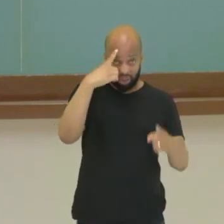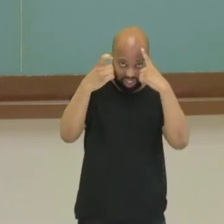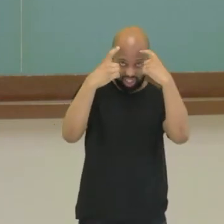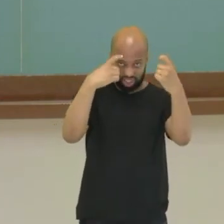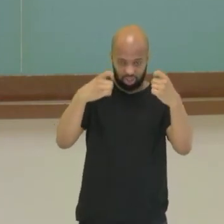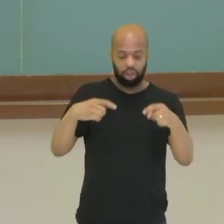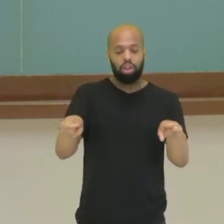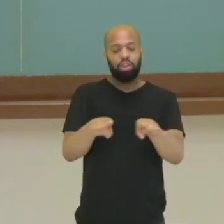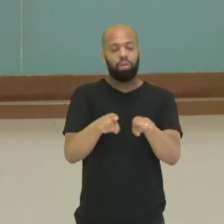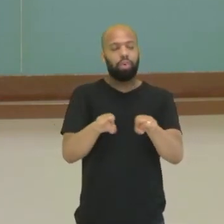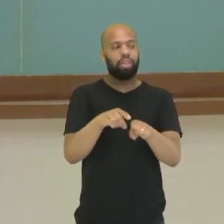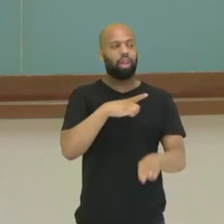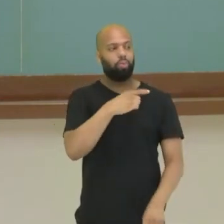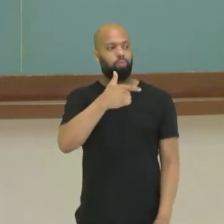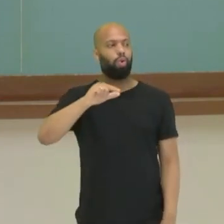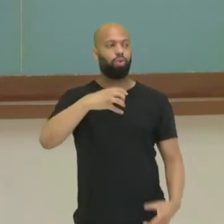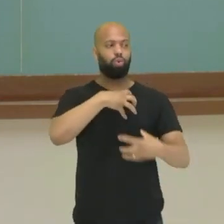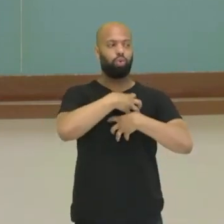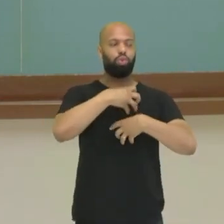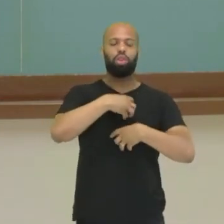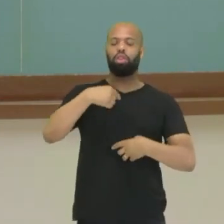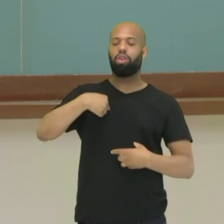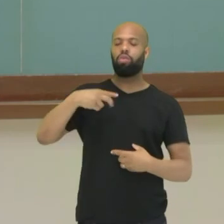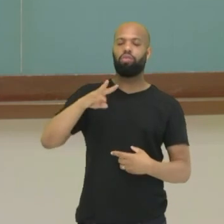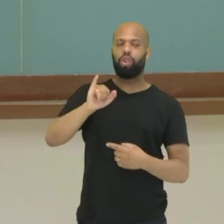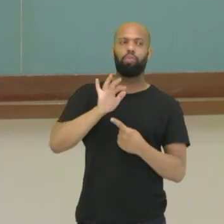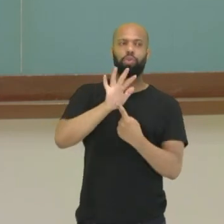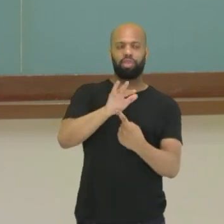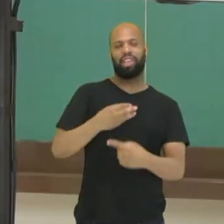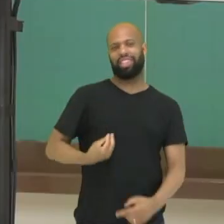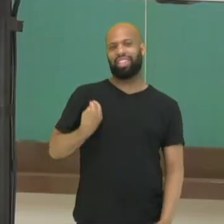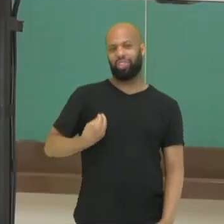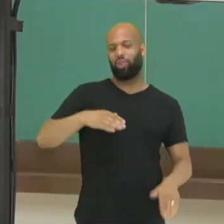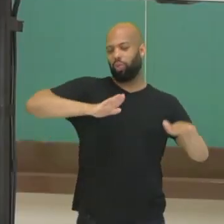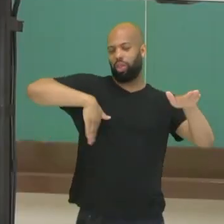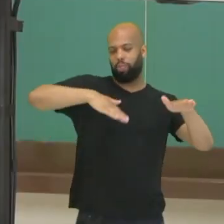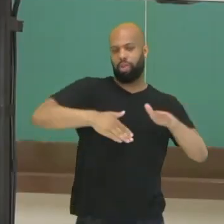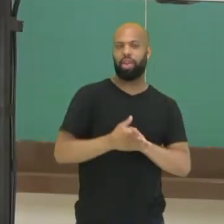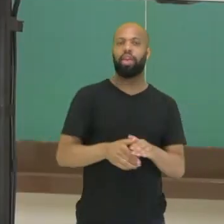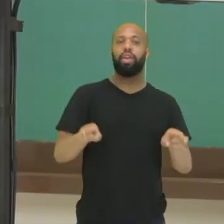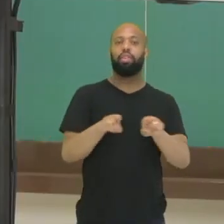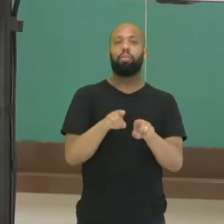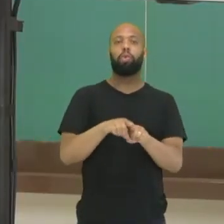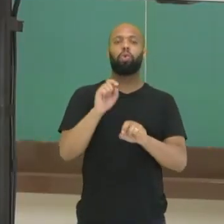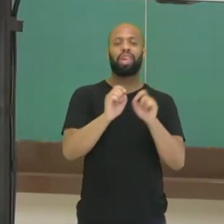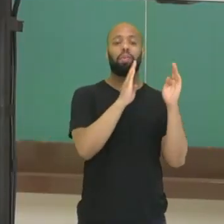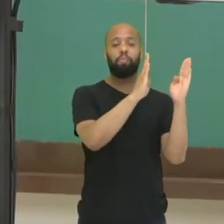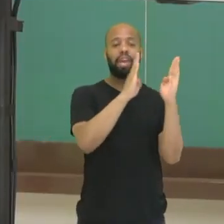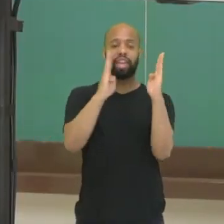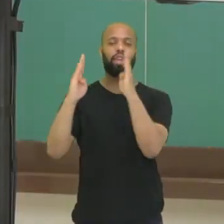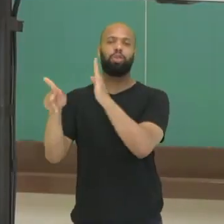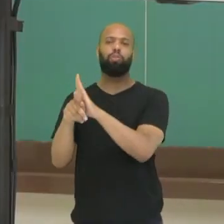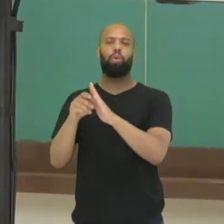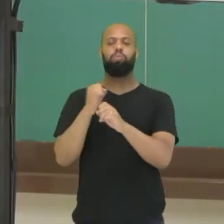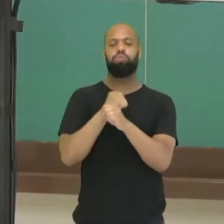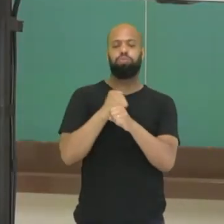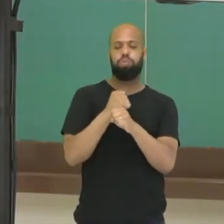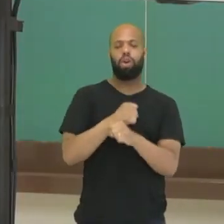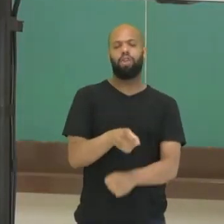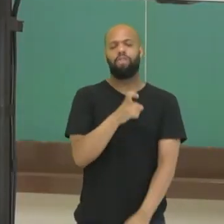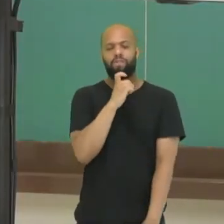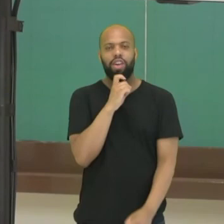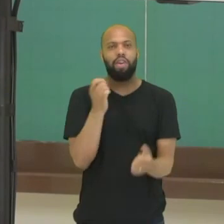outra maneira, mostrar que eu estou nessa praia, por exemplo, tá bom? Estação do ano, né? Será que eu estou no inverno? Será que eu estou